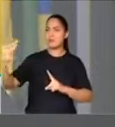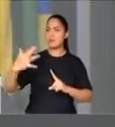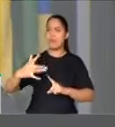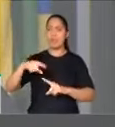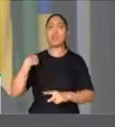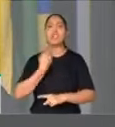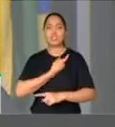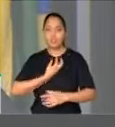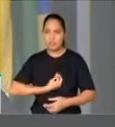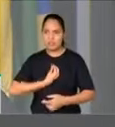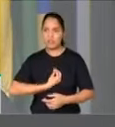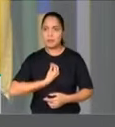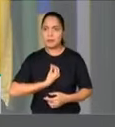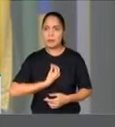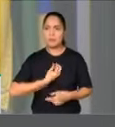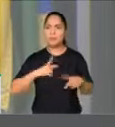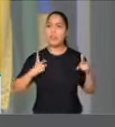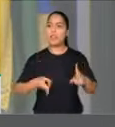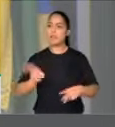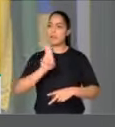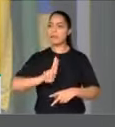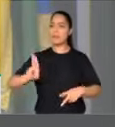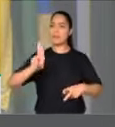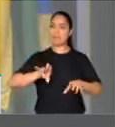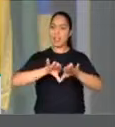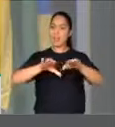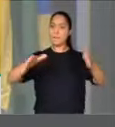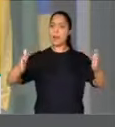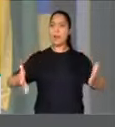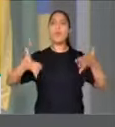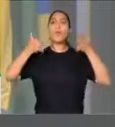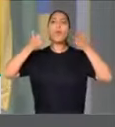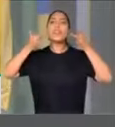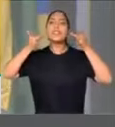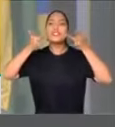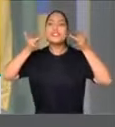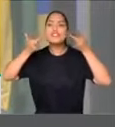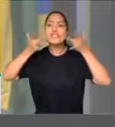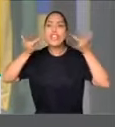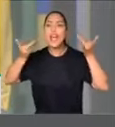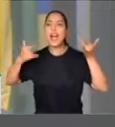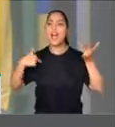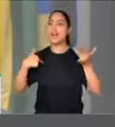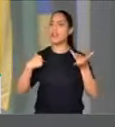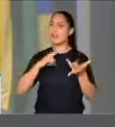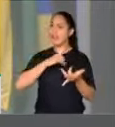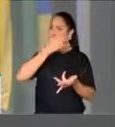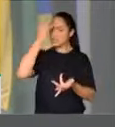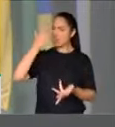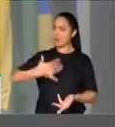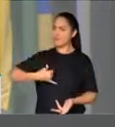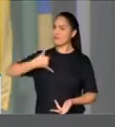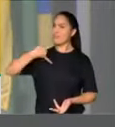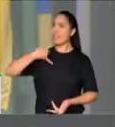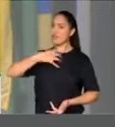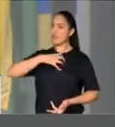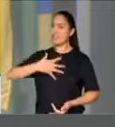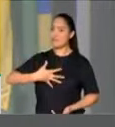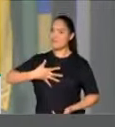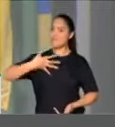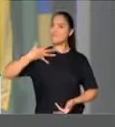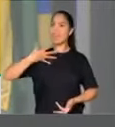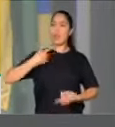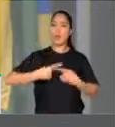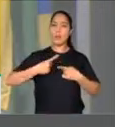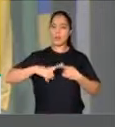frente. Eu sempre usei o palco, a minha arte, que eu fui dirigida por pessoas muito importantes. Eu tenho orgulho de ser o que eu sou,